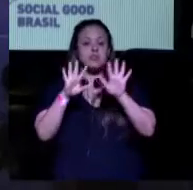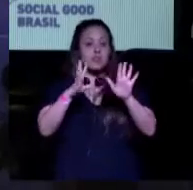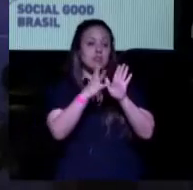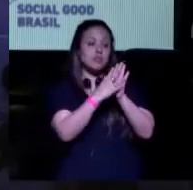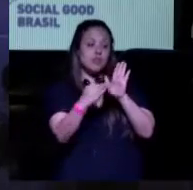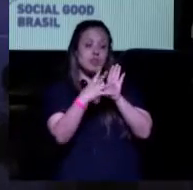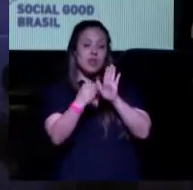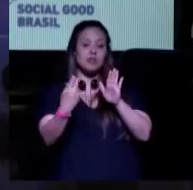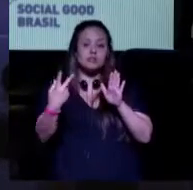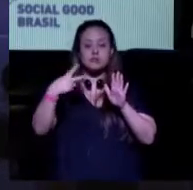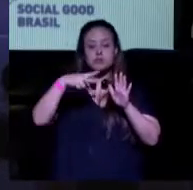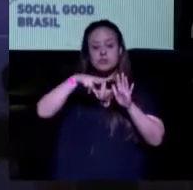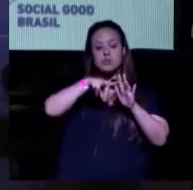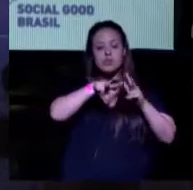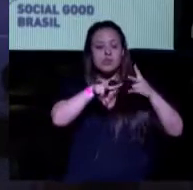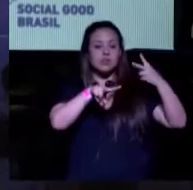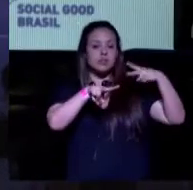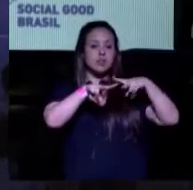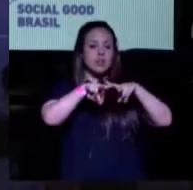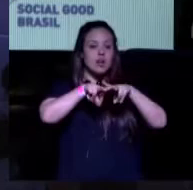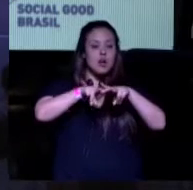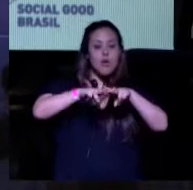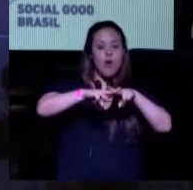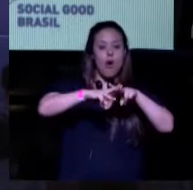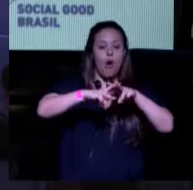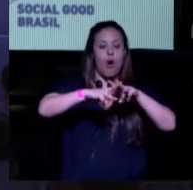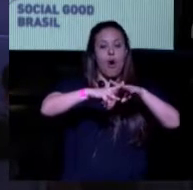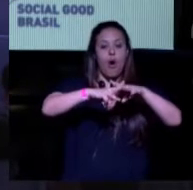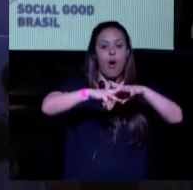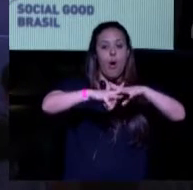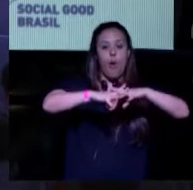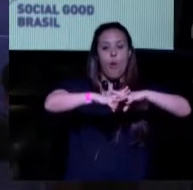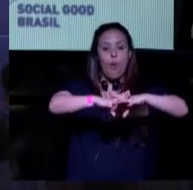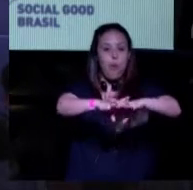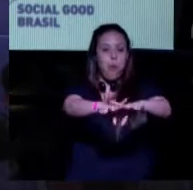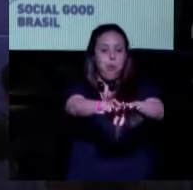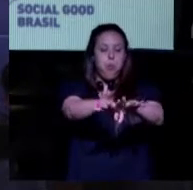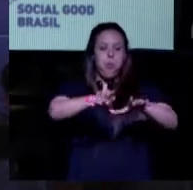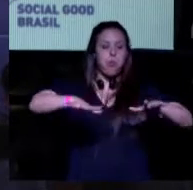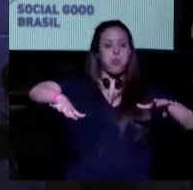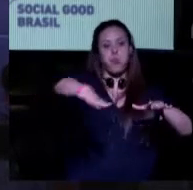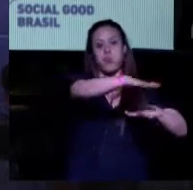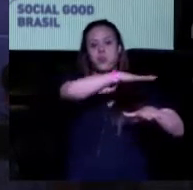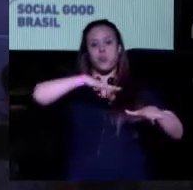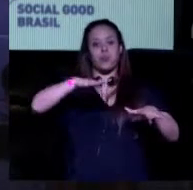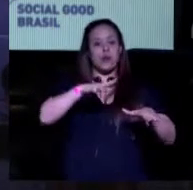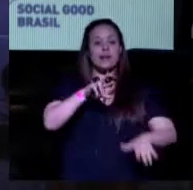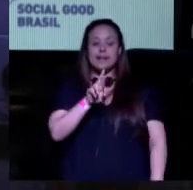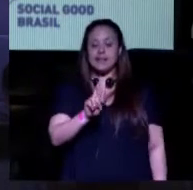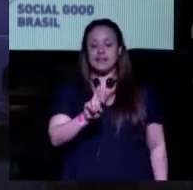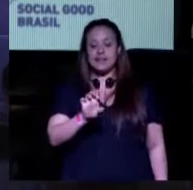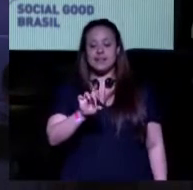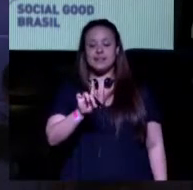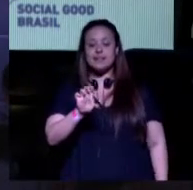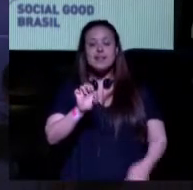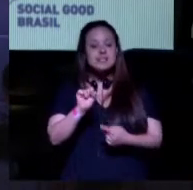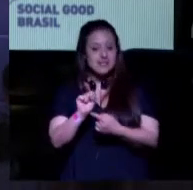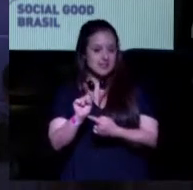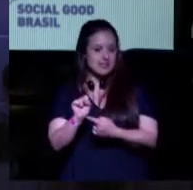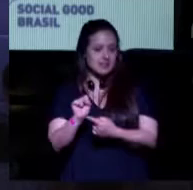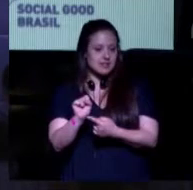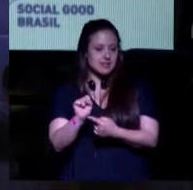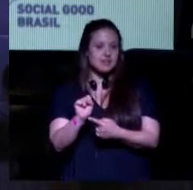de movimento que tem muito a ver com esse chamado novo poder é que pensam em modelo de negócios diferentes também